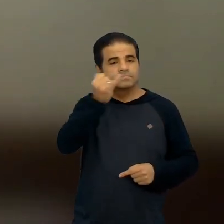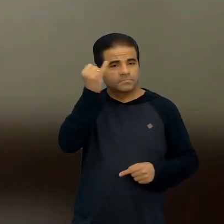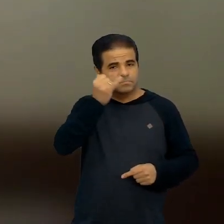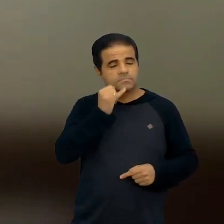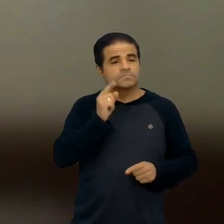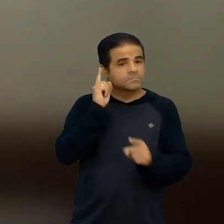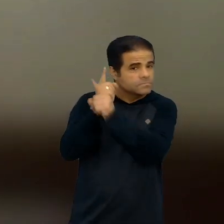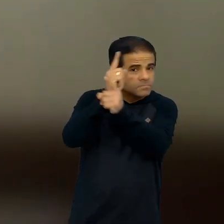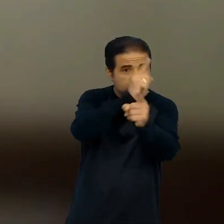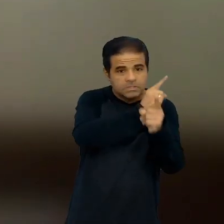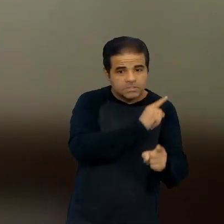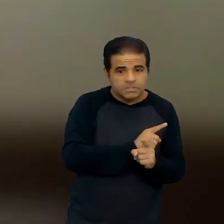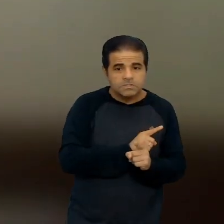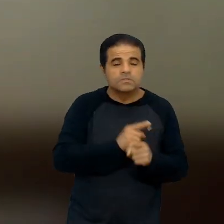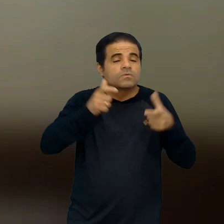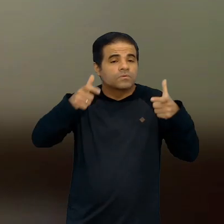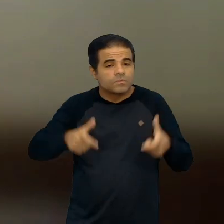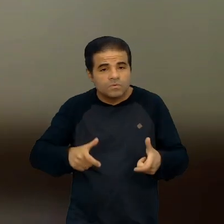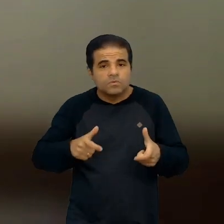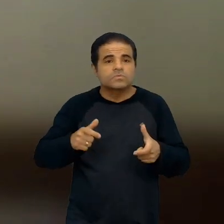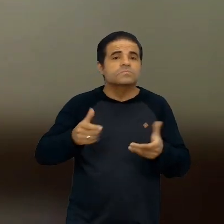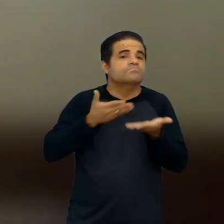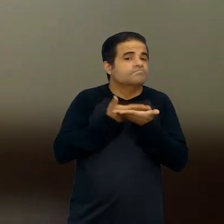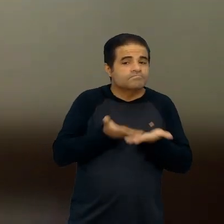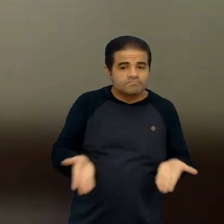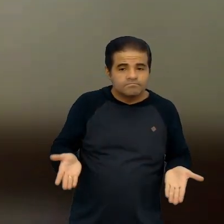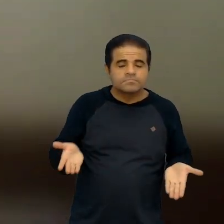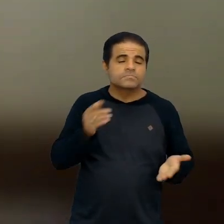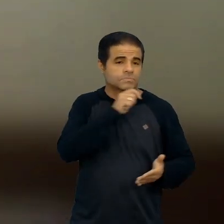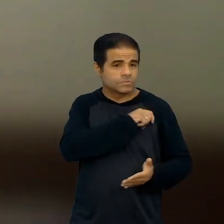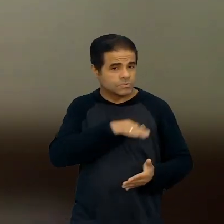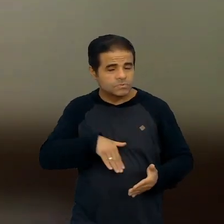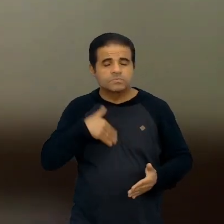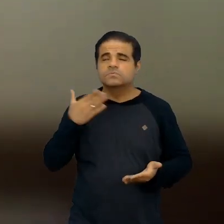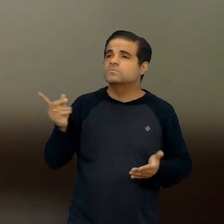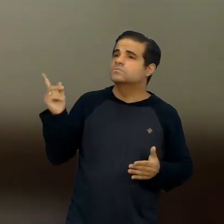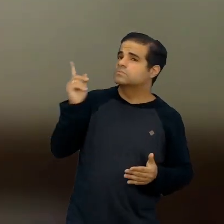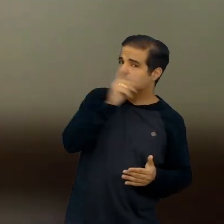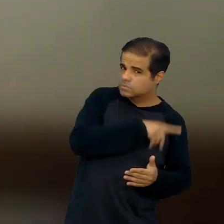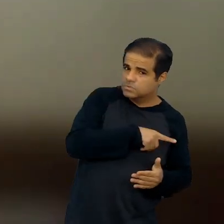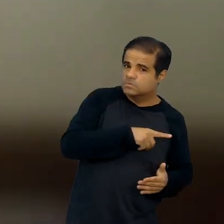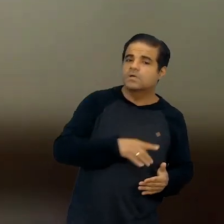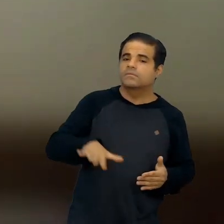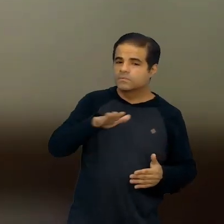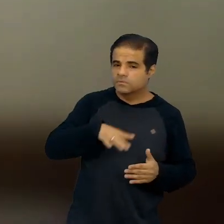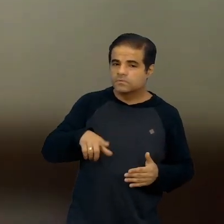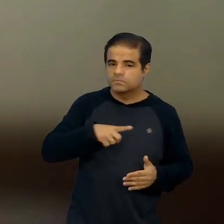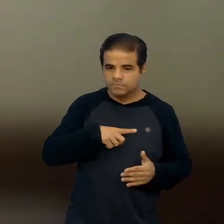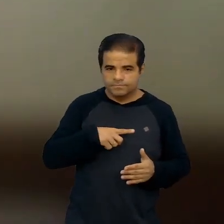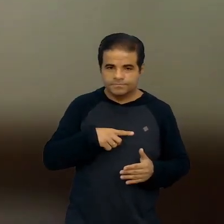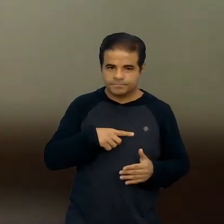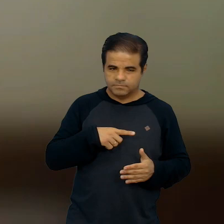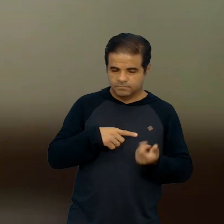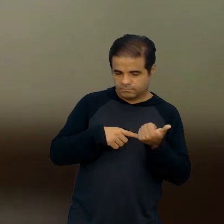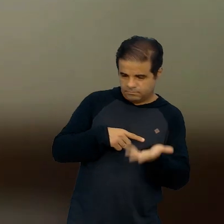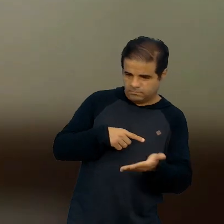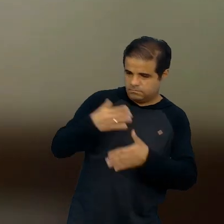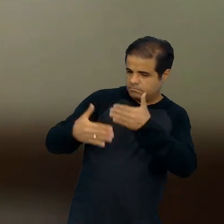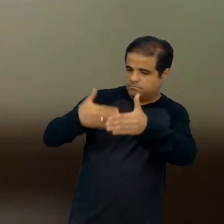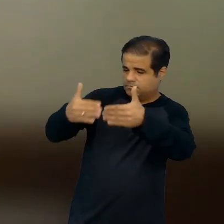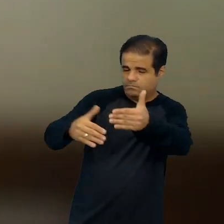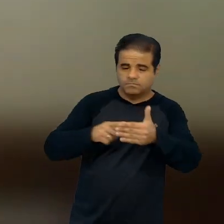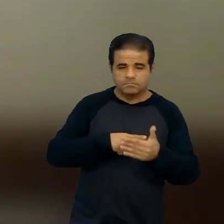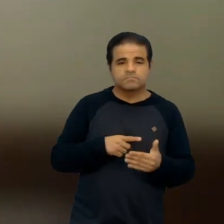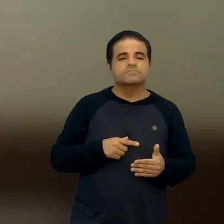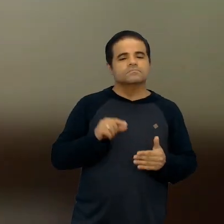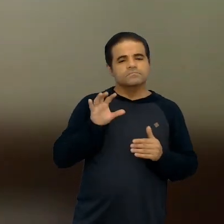saber localizar aonde estão os gargalos desse estudante, quais as dificuldades que ele tem para a gente conseguir fazer com que ele avance.